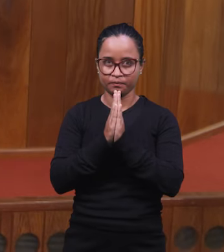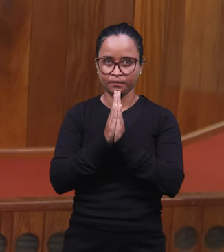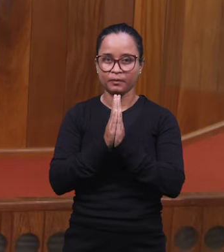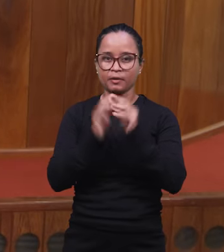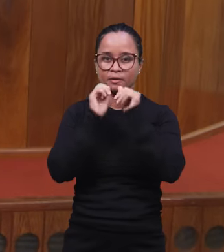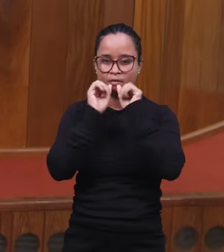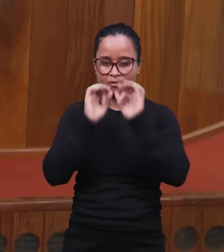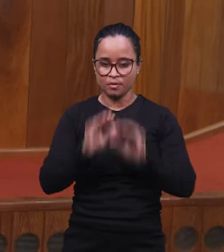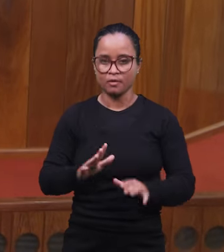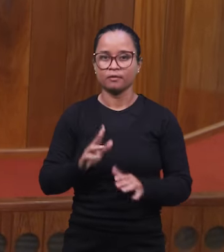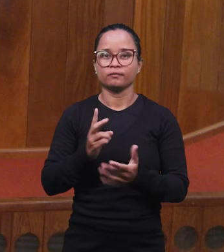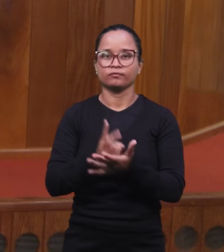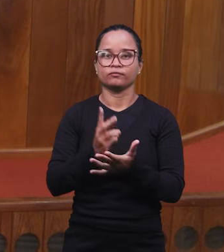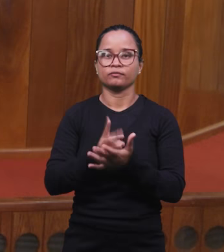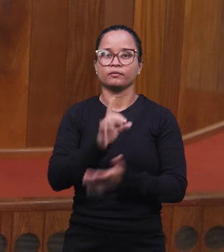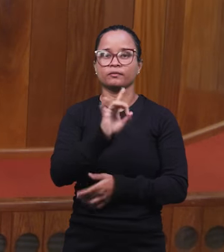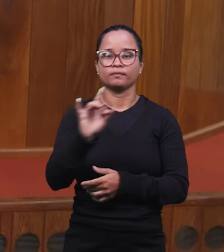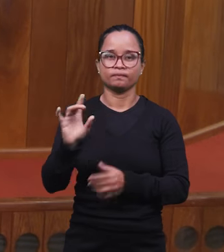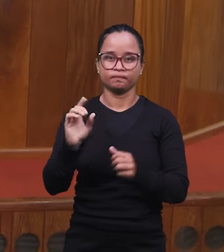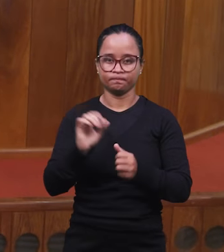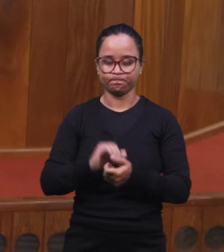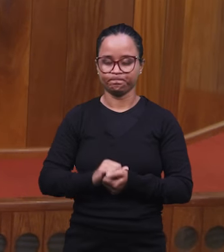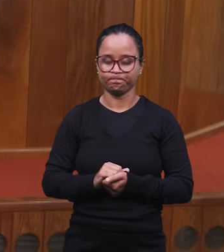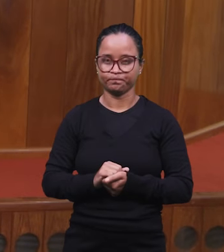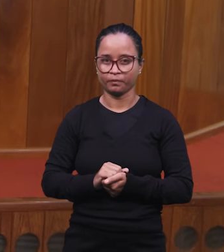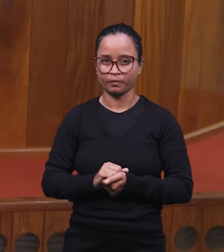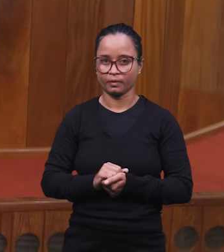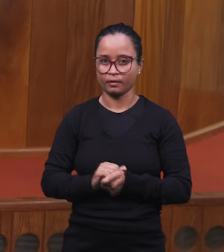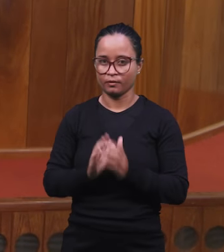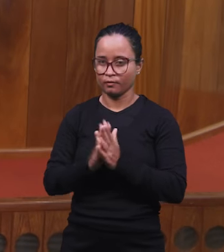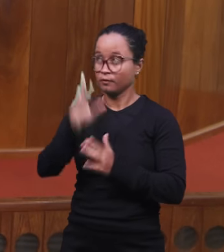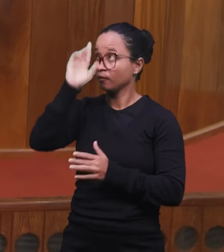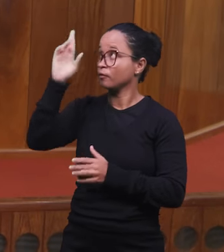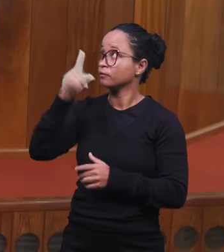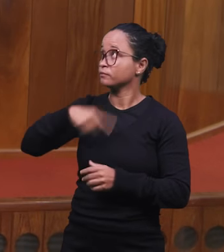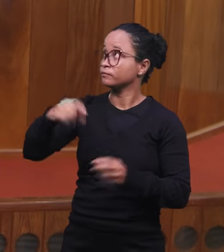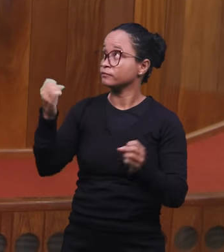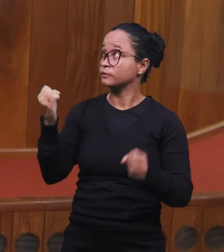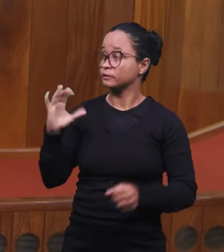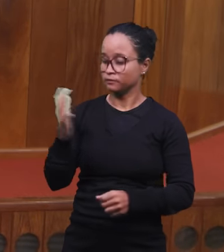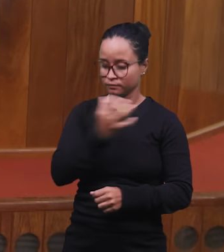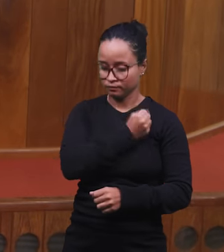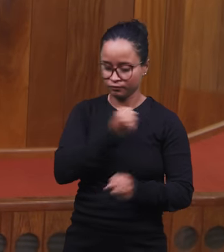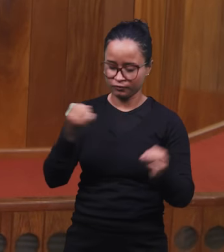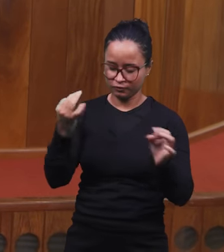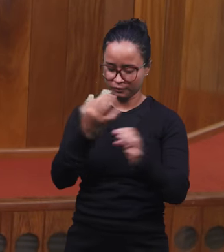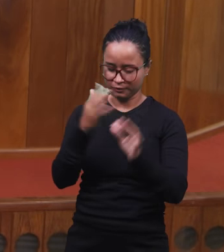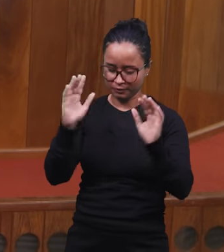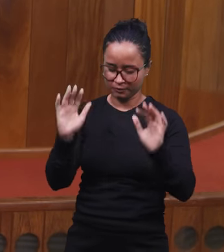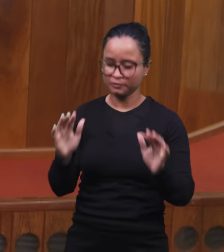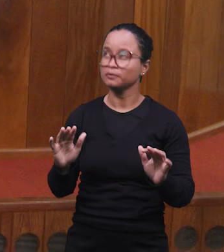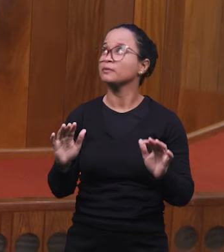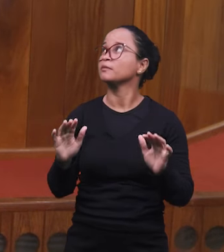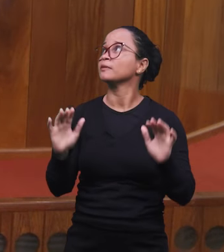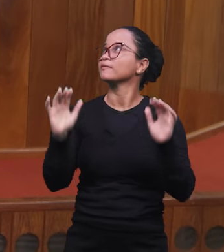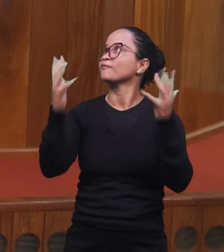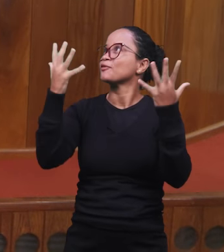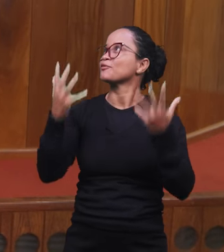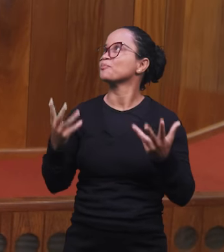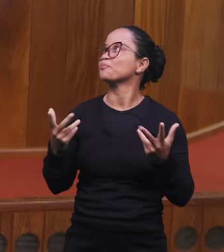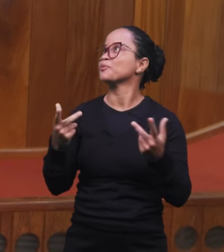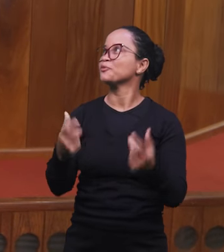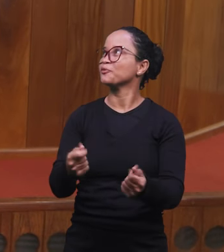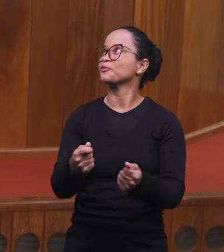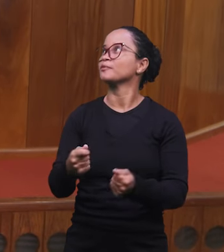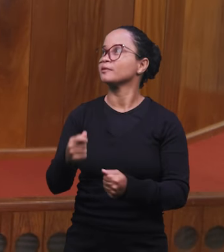seja preservada sobre cada um de nós. Senhor, te adoramos, te glorificamos, ó Pai, por essa festa maravilhosa,